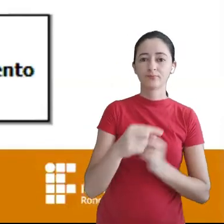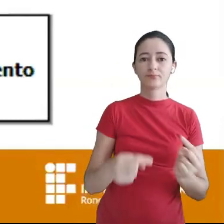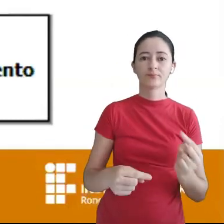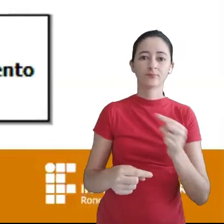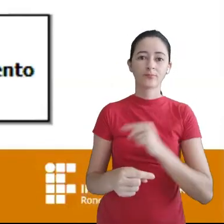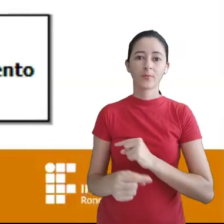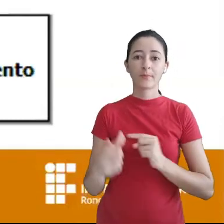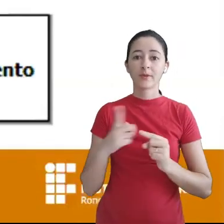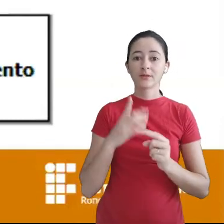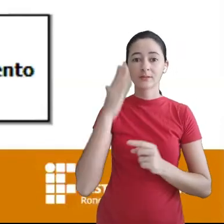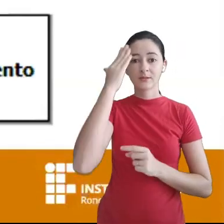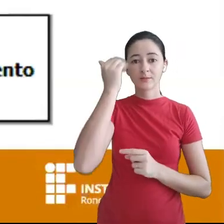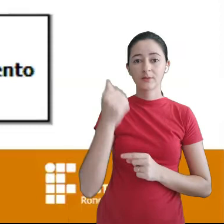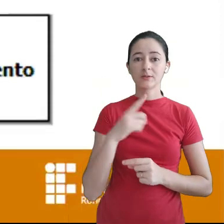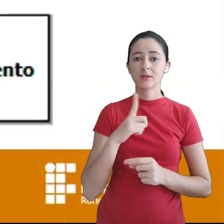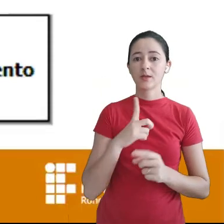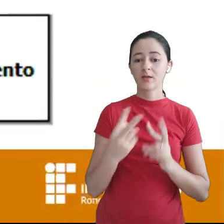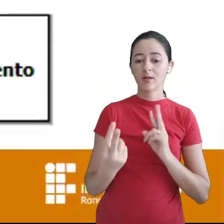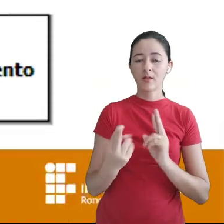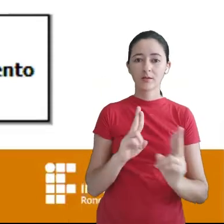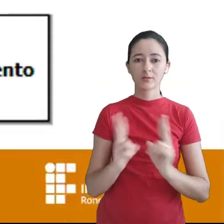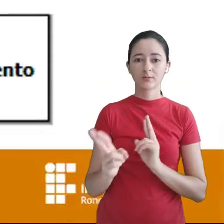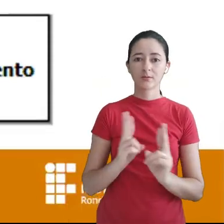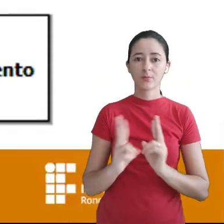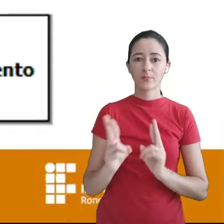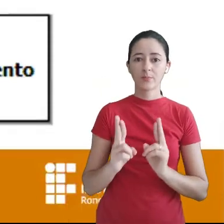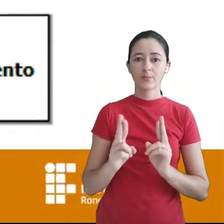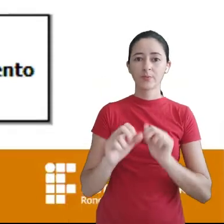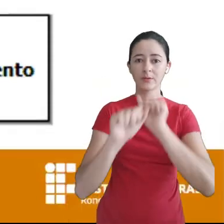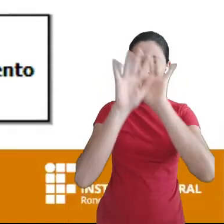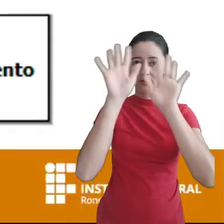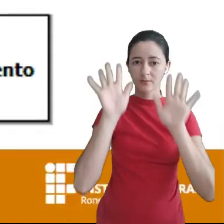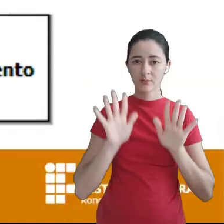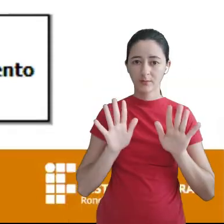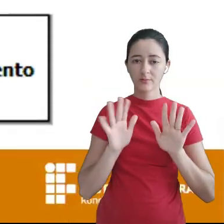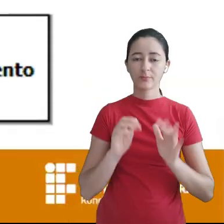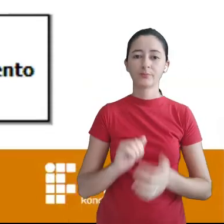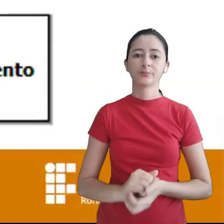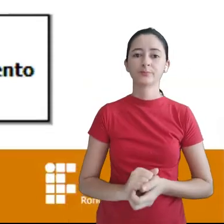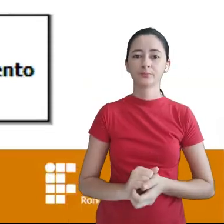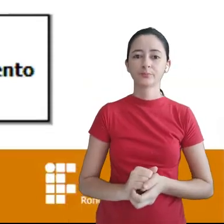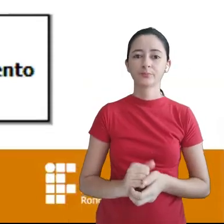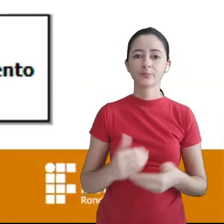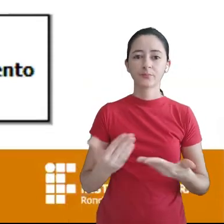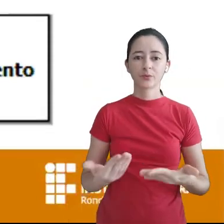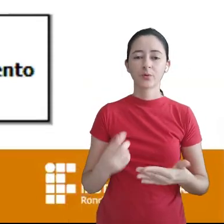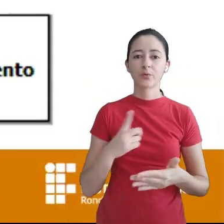uma pergunta em uma direção e outra pergunta na outra direção. Uma vai e a outra volta. Está claro isso?